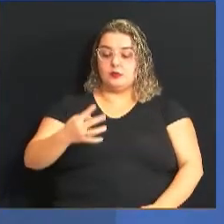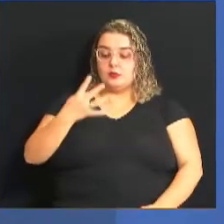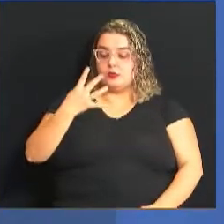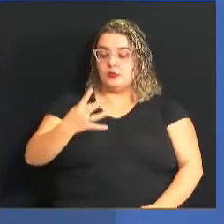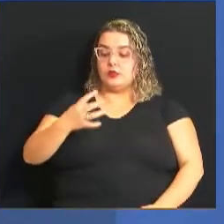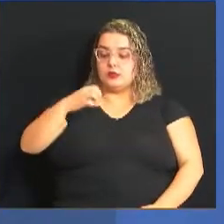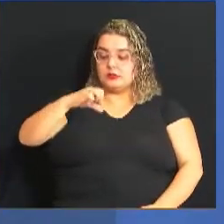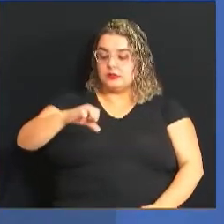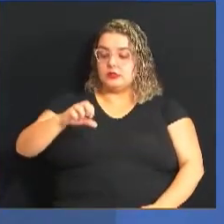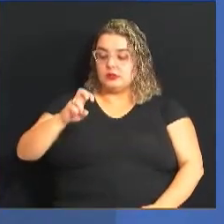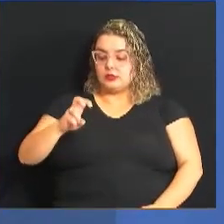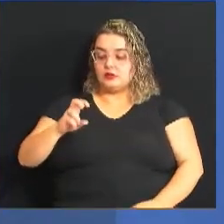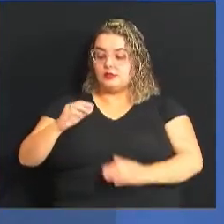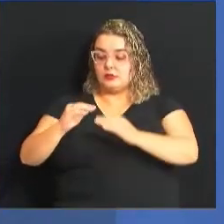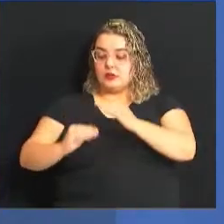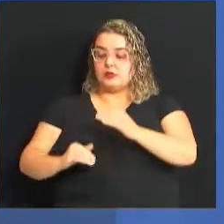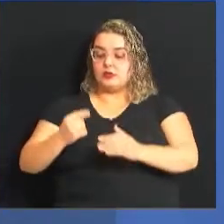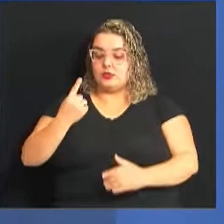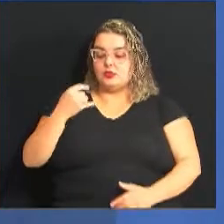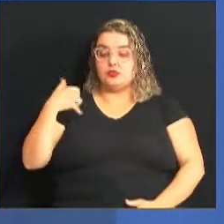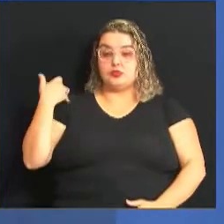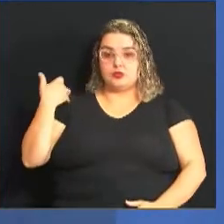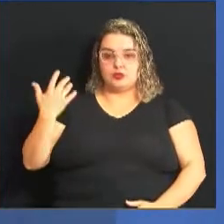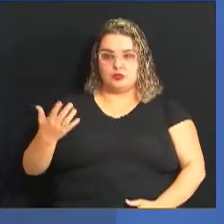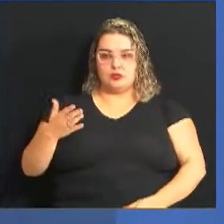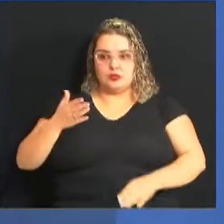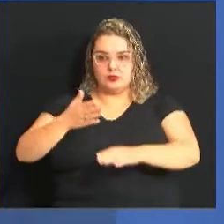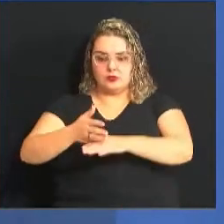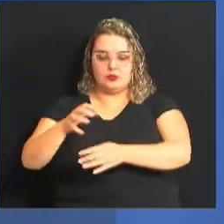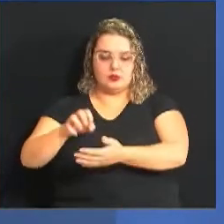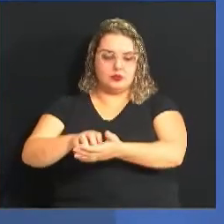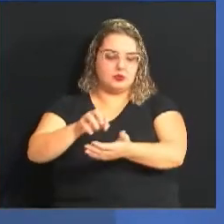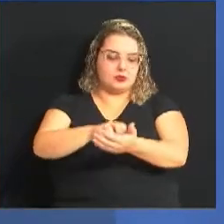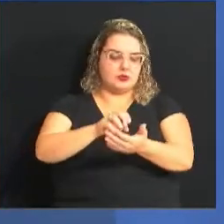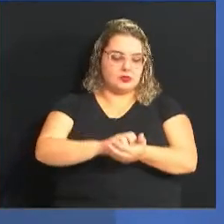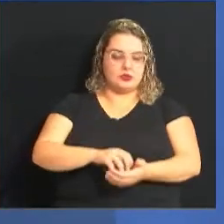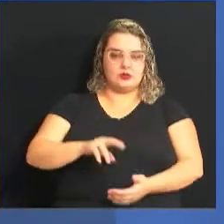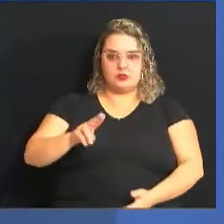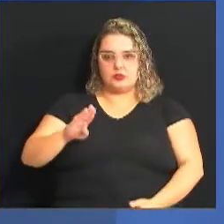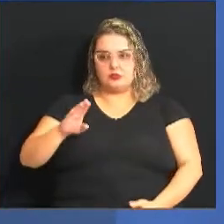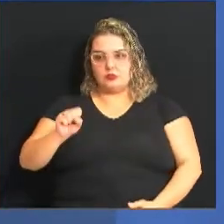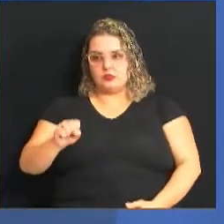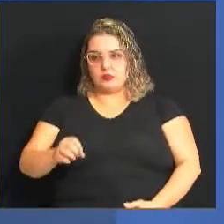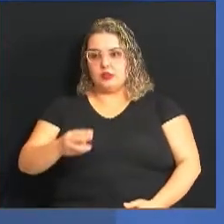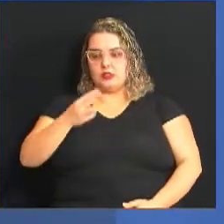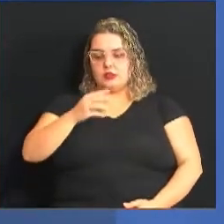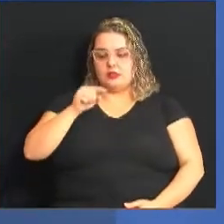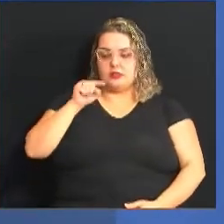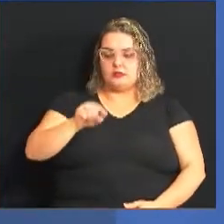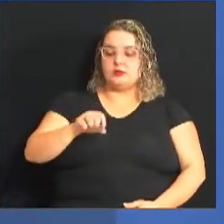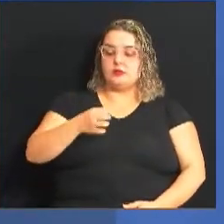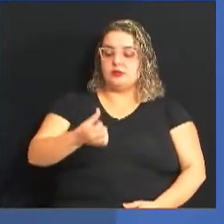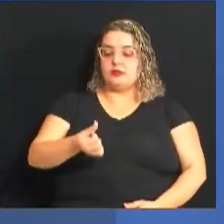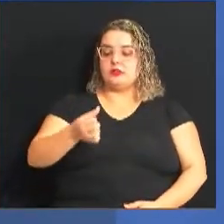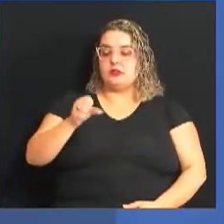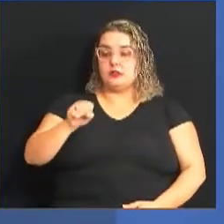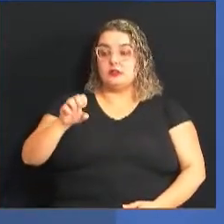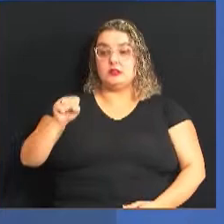4495 menores de um ano compareceram às unidades sendo que 3.688